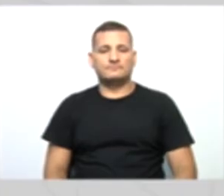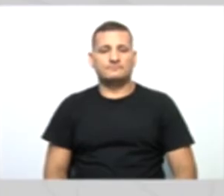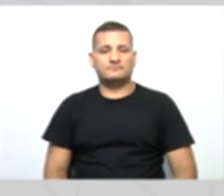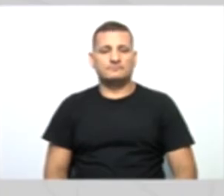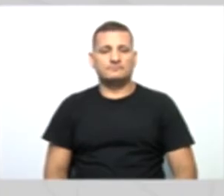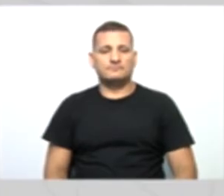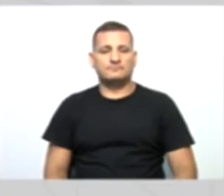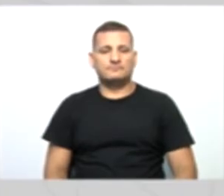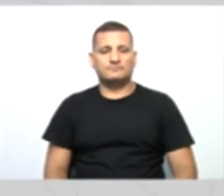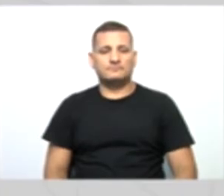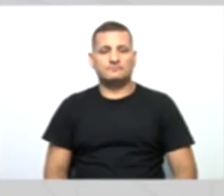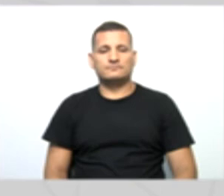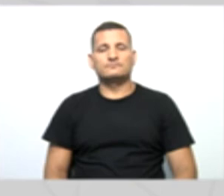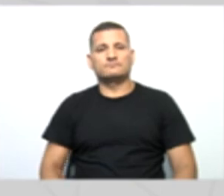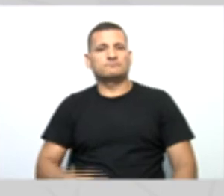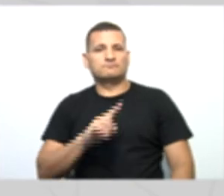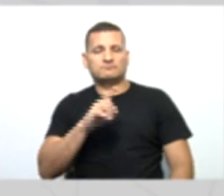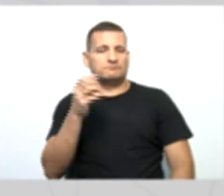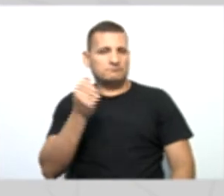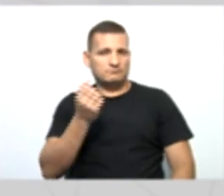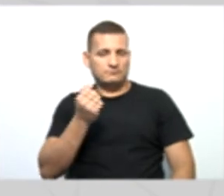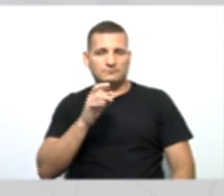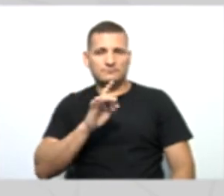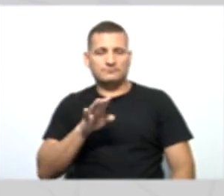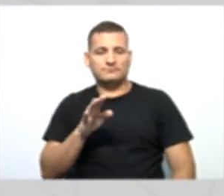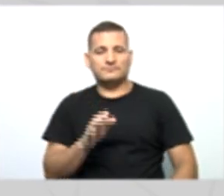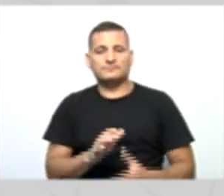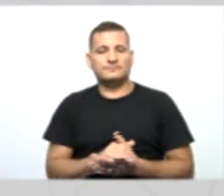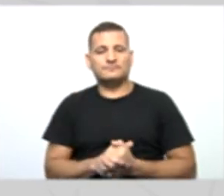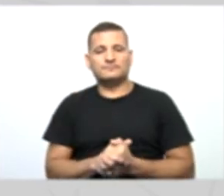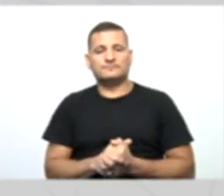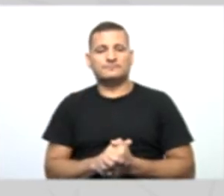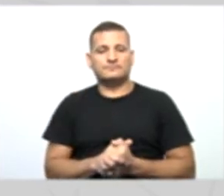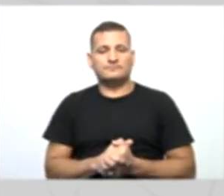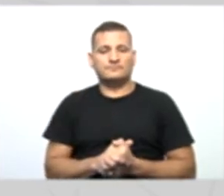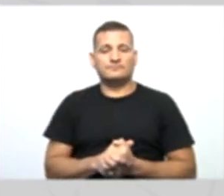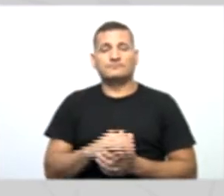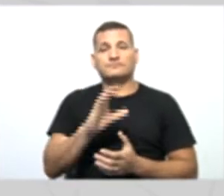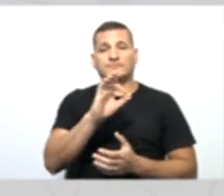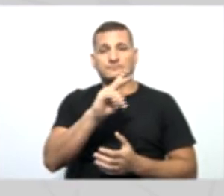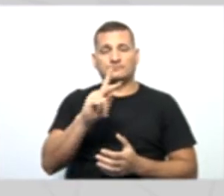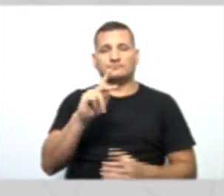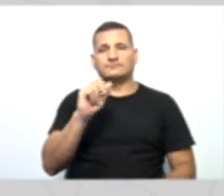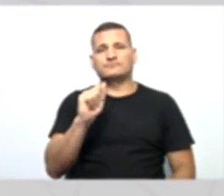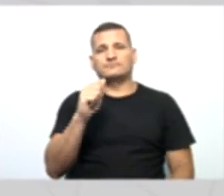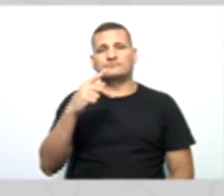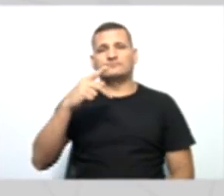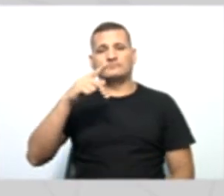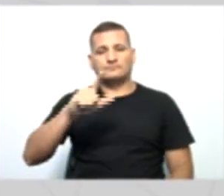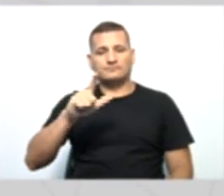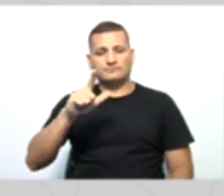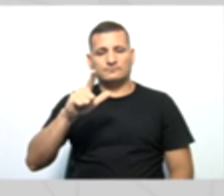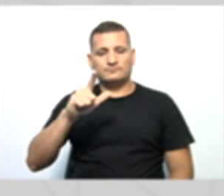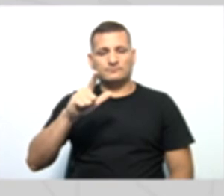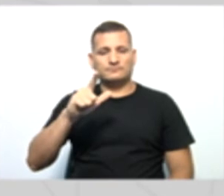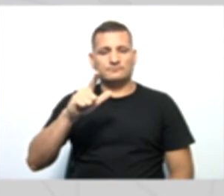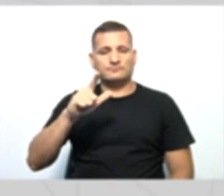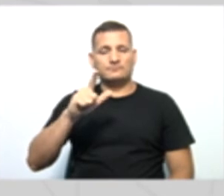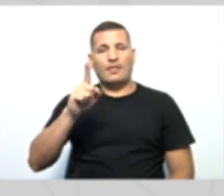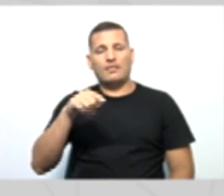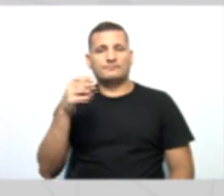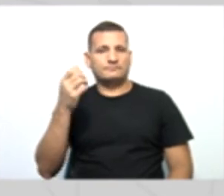aqui só com foco no leite mesmo. Nossa cooperativa, então, se chama Arranjo Produtivo, aliás, nosso arranjo